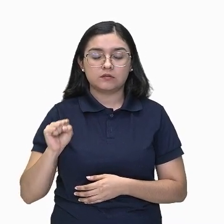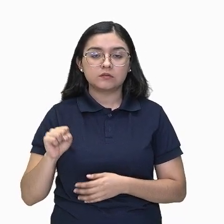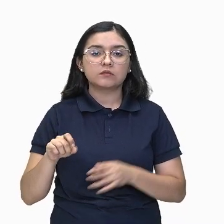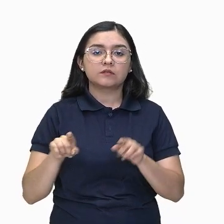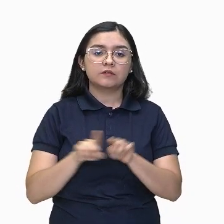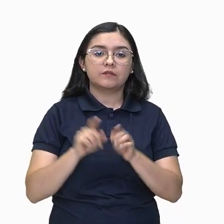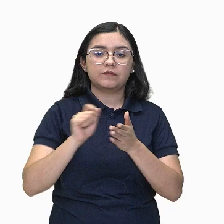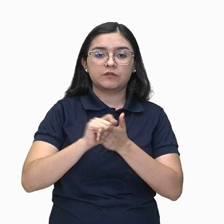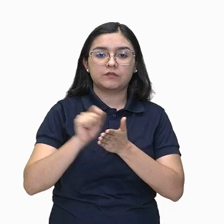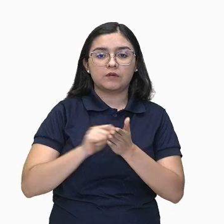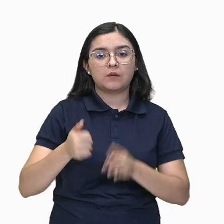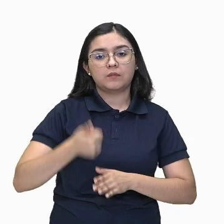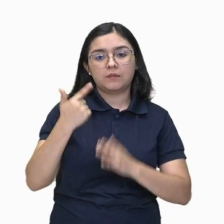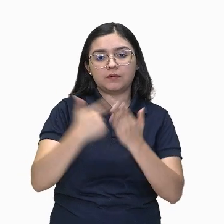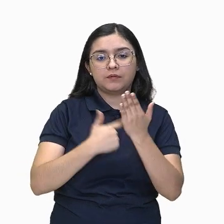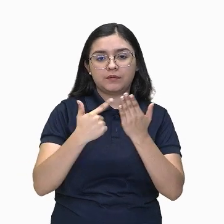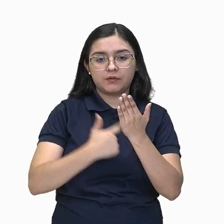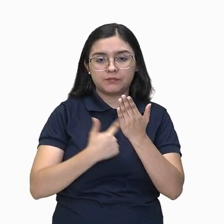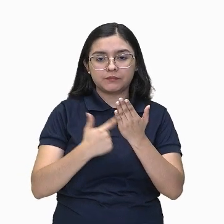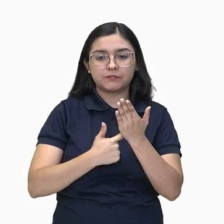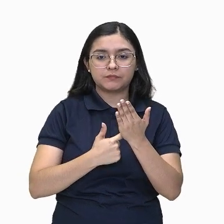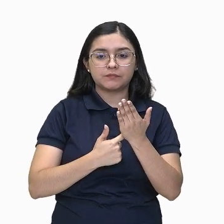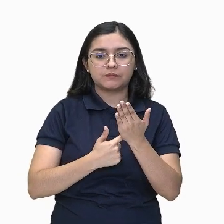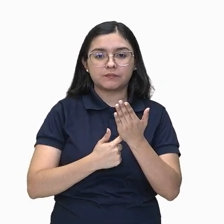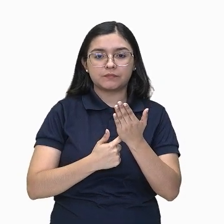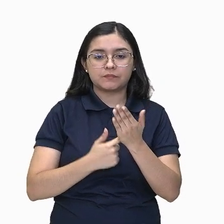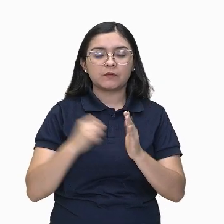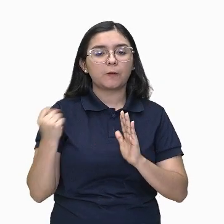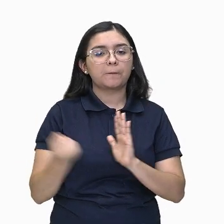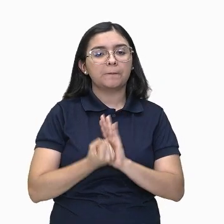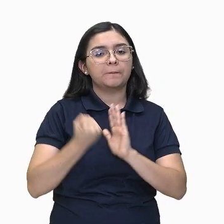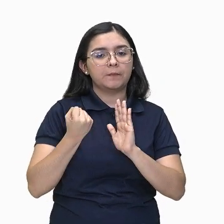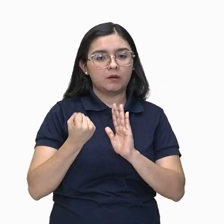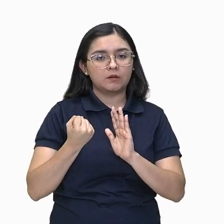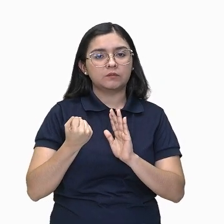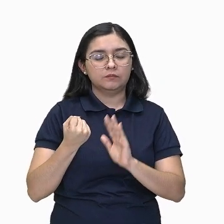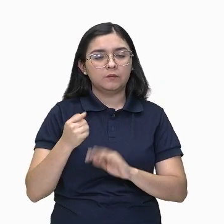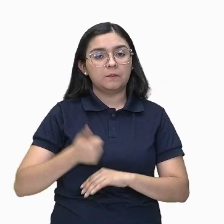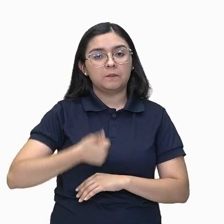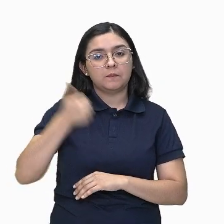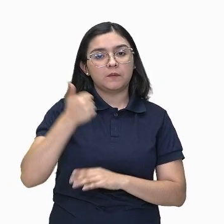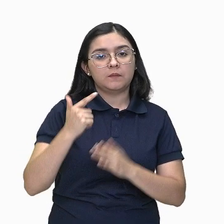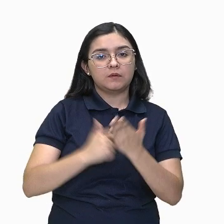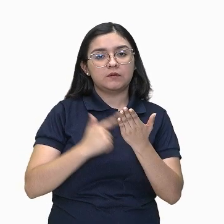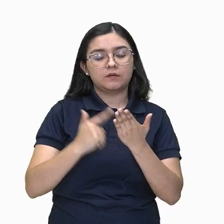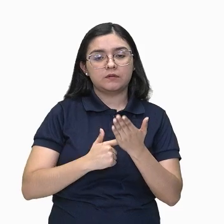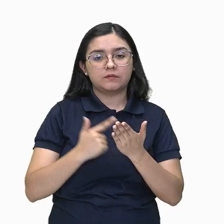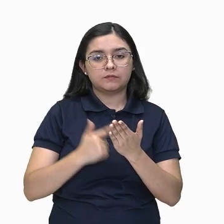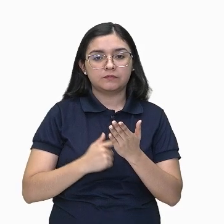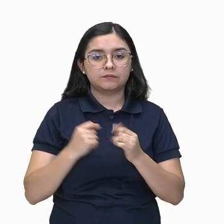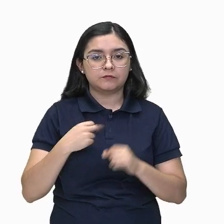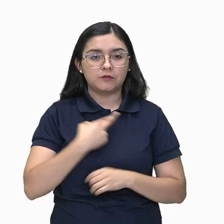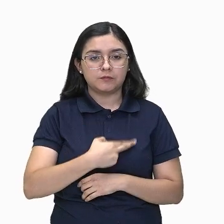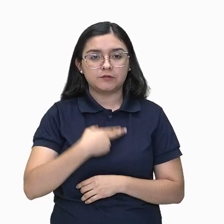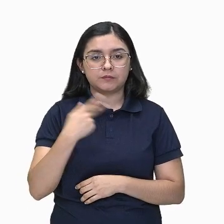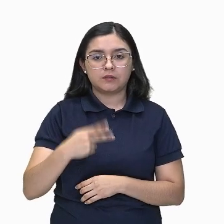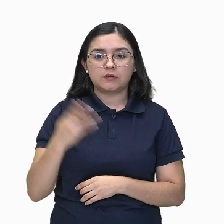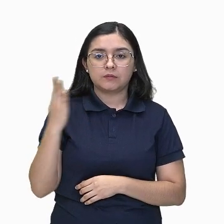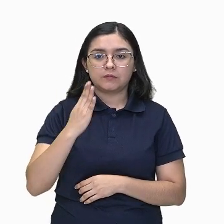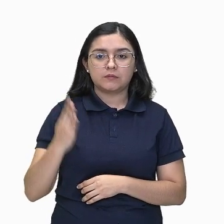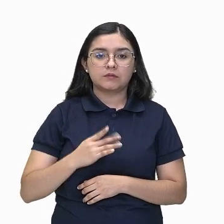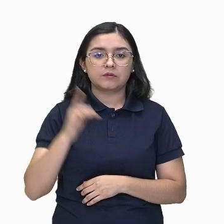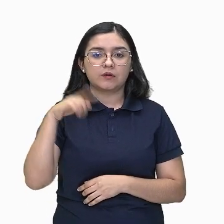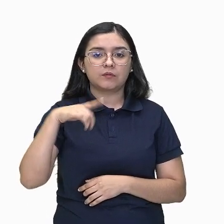o primeiro livro, na verdade um marco, né, que é considerado o primeiro livro da estética romântica no Brasil, que